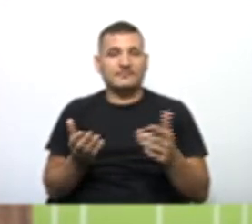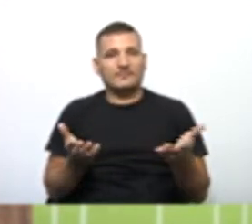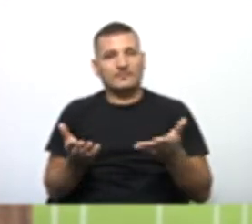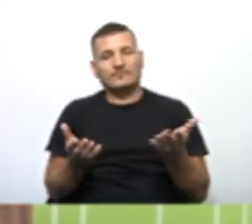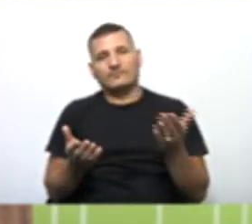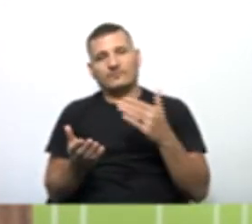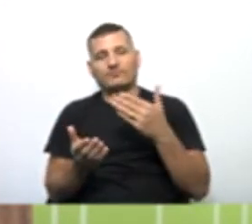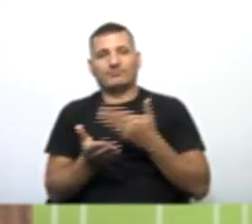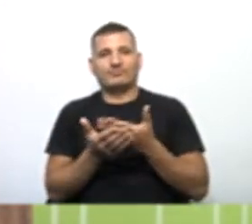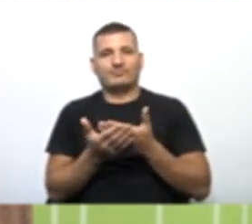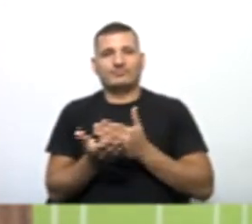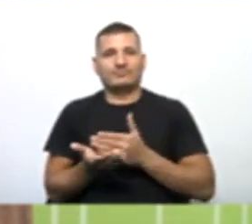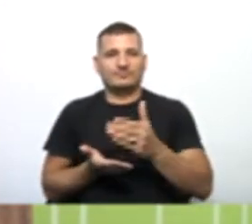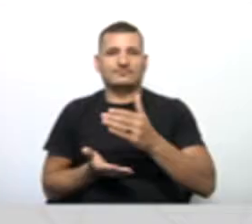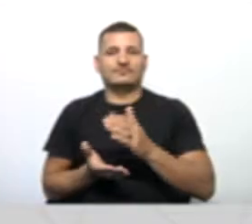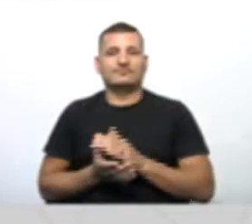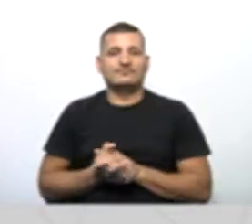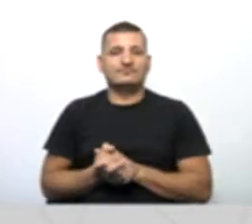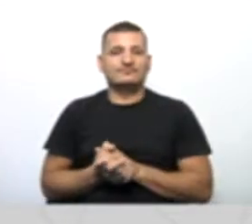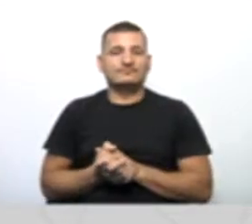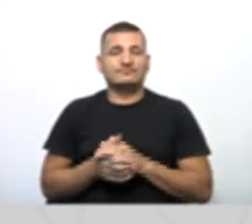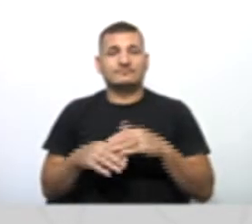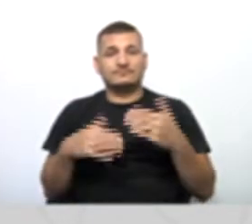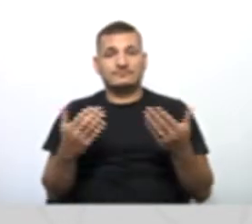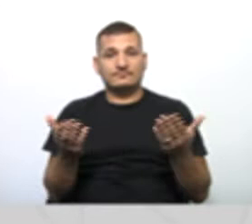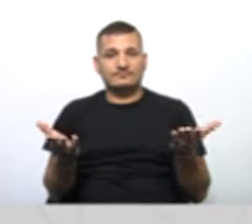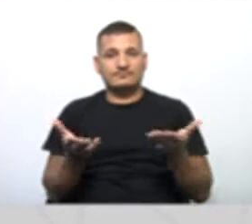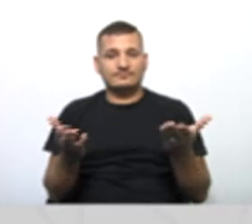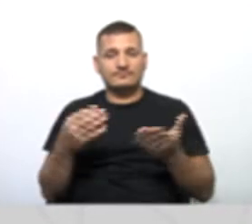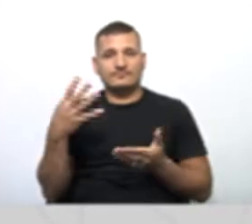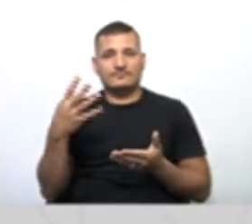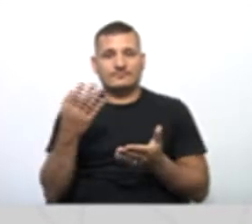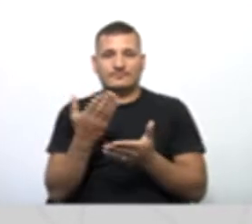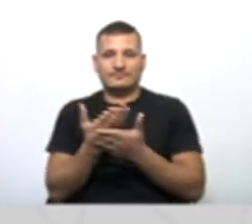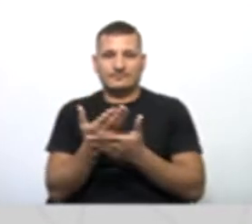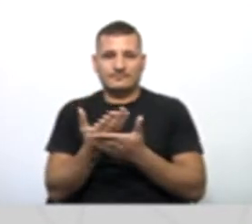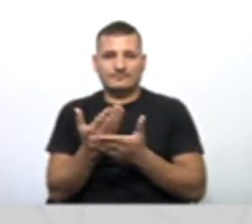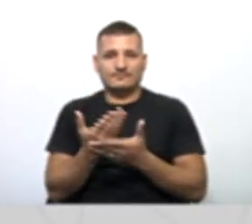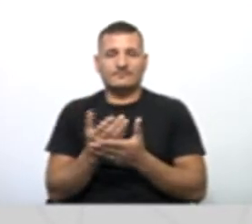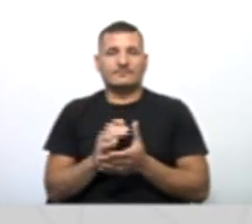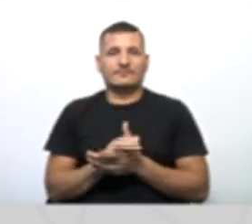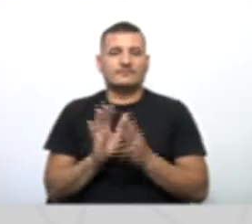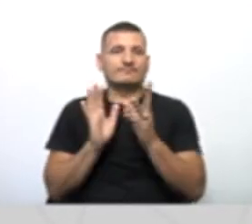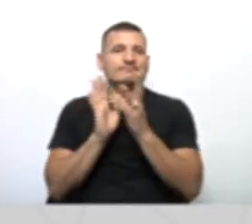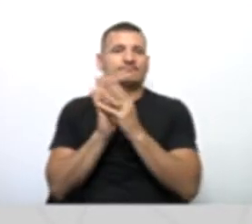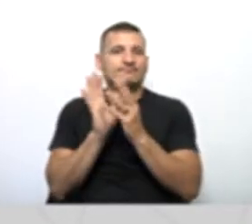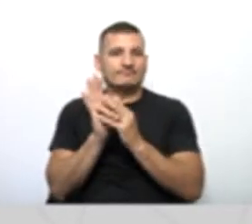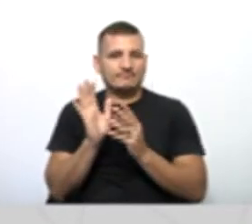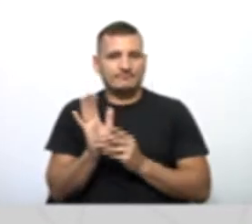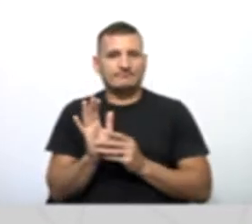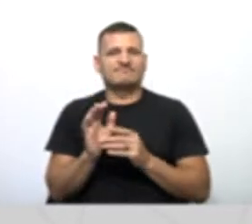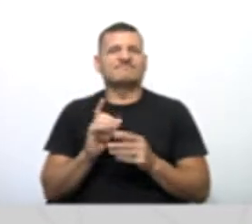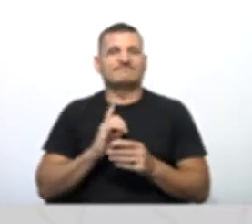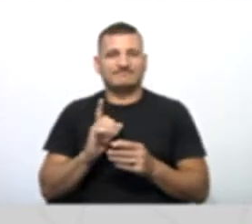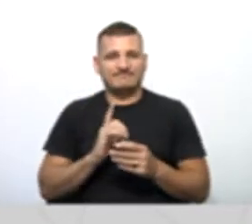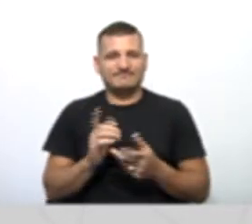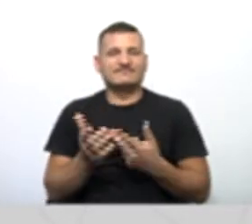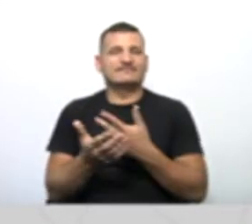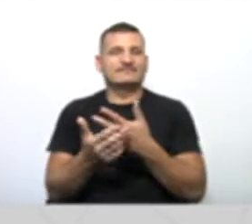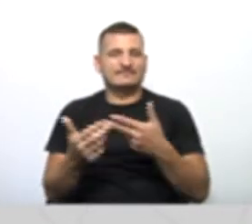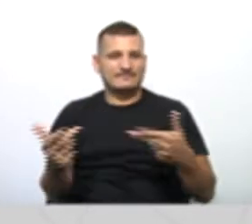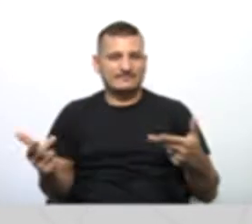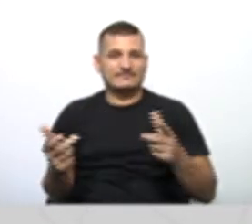aula. Vamos começar? Então, nós estamos na quarta aula, né? O conteúdo, bastante coisa aí, vocês podem ver, de segurança